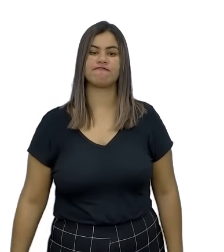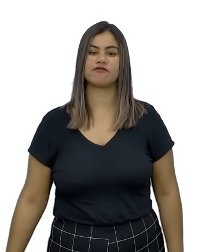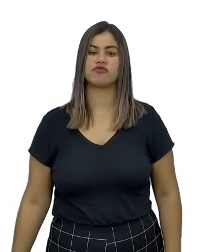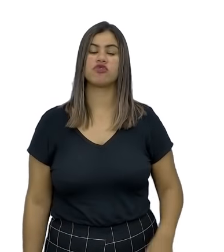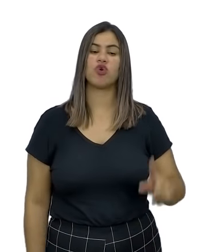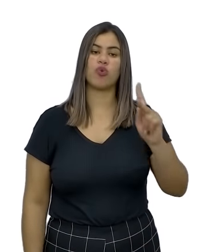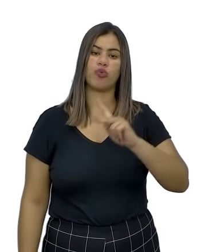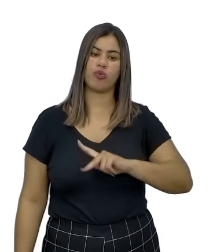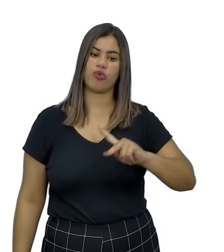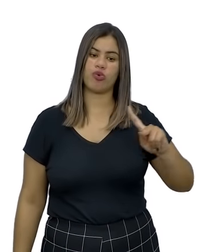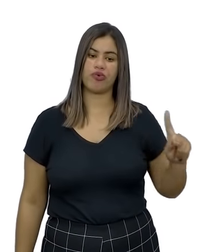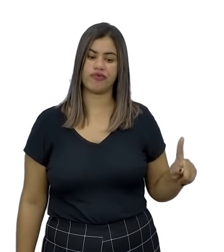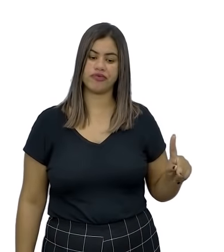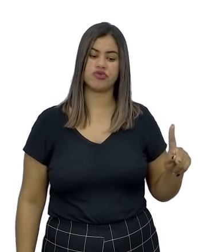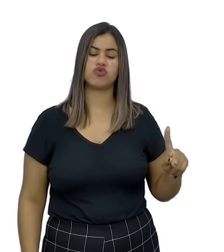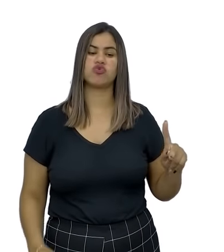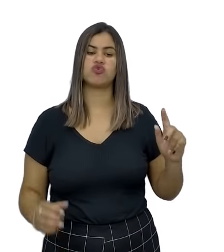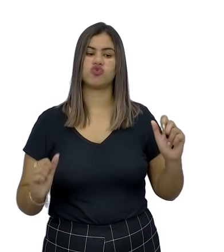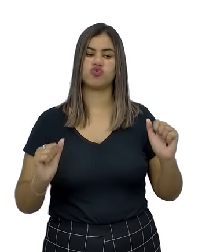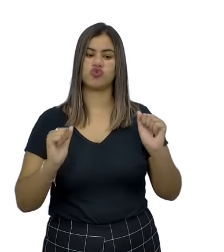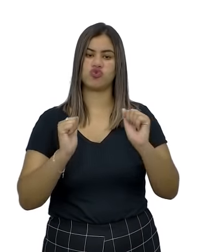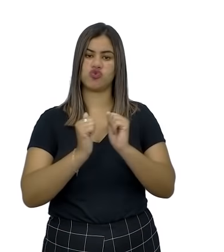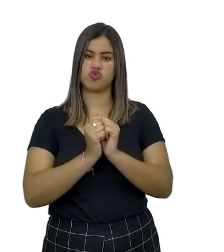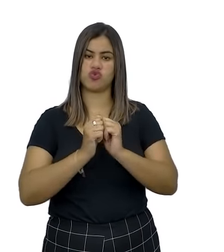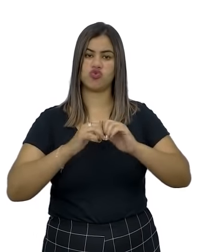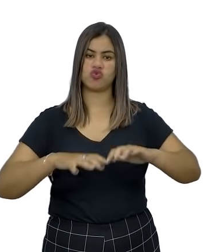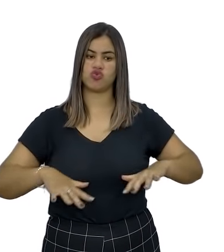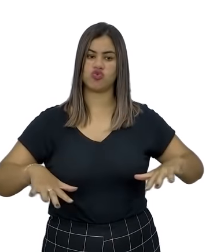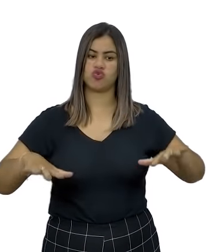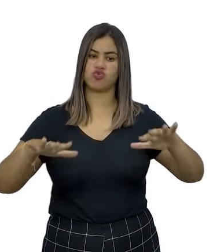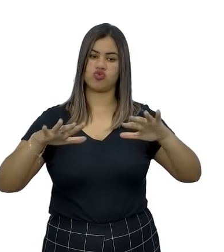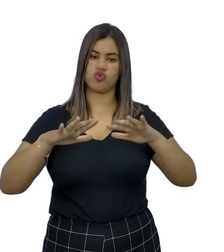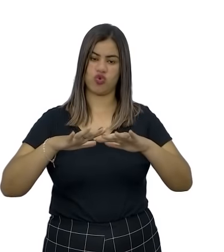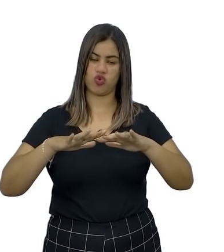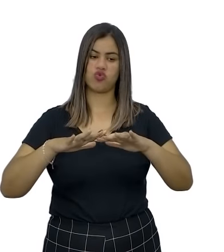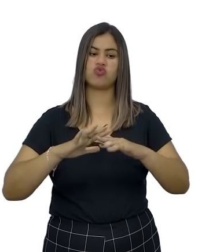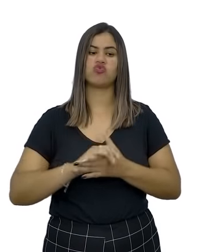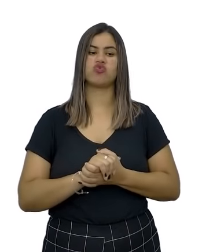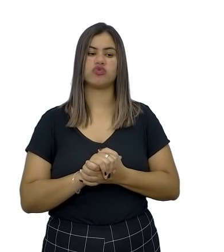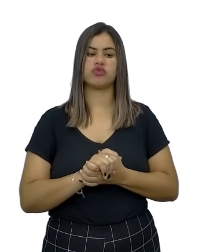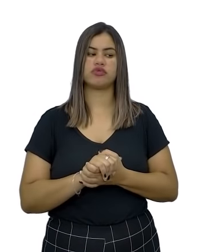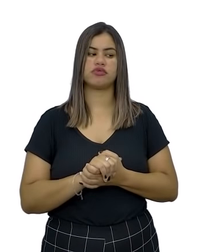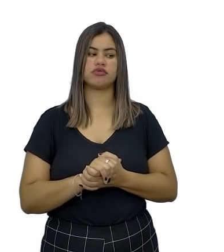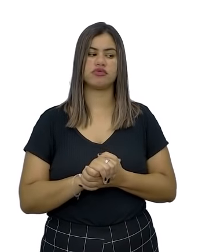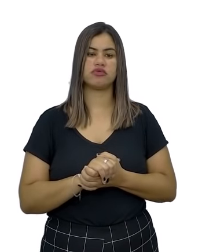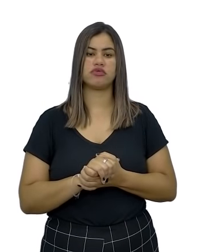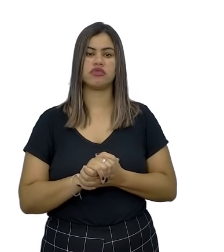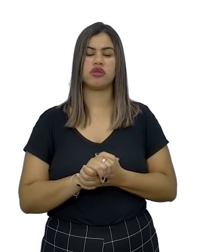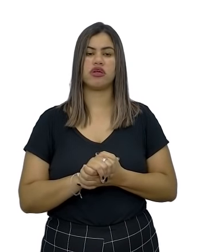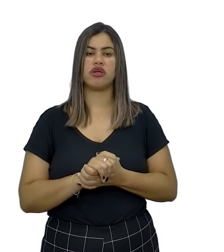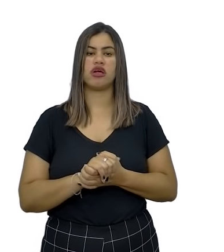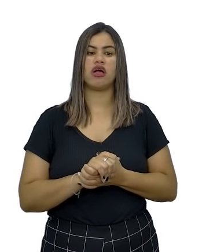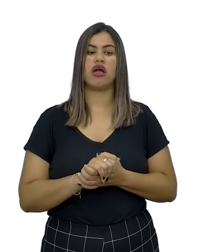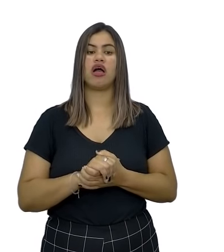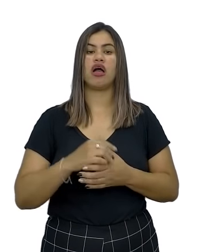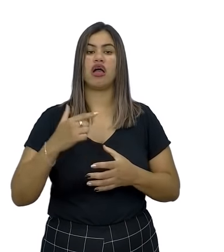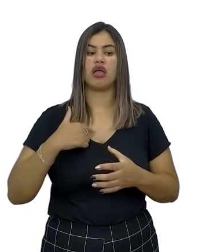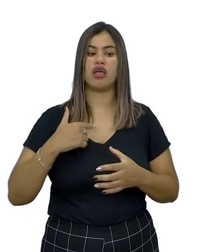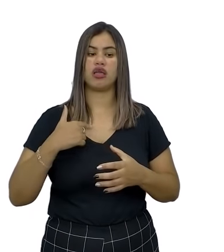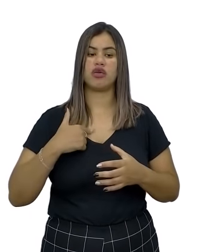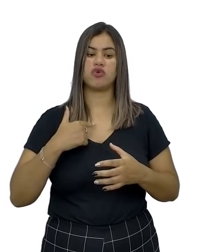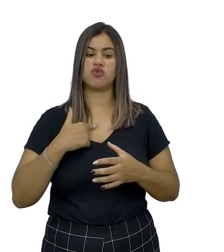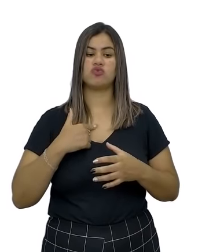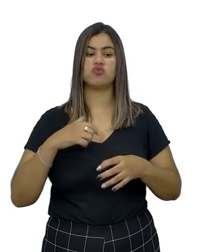com todos, com todas o movimento, com tudo que os alunos registraram, eu formalizo